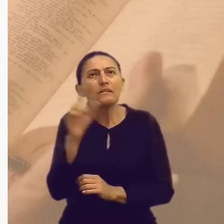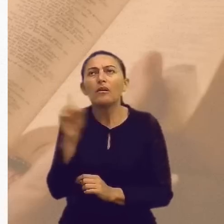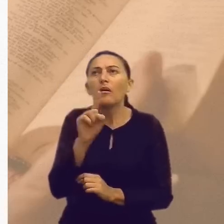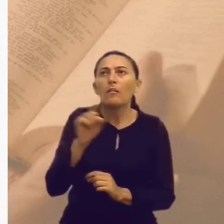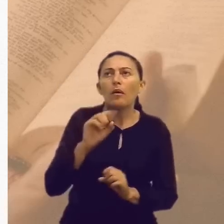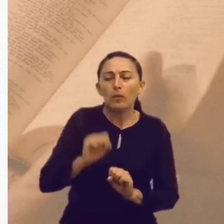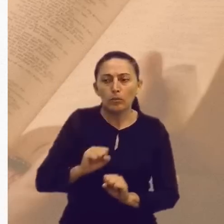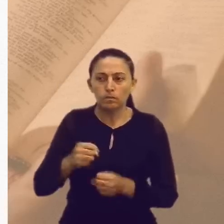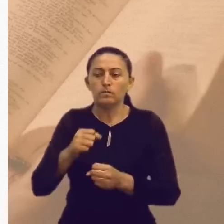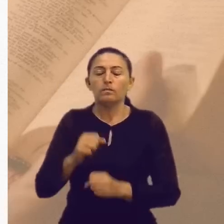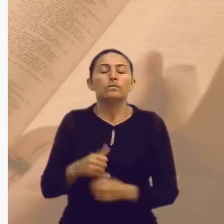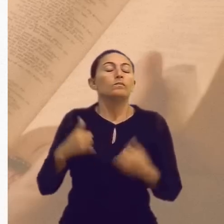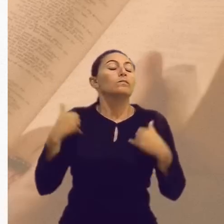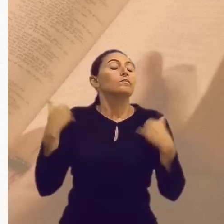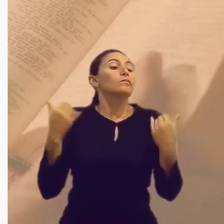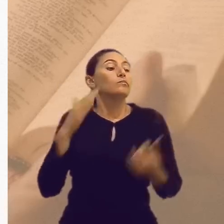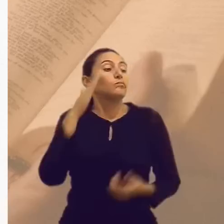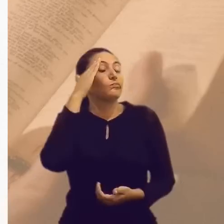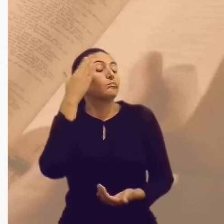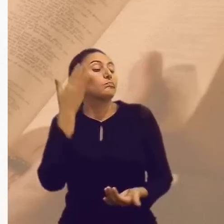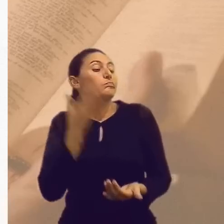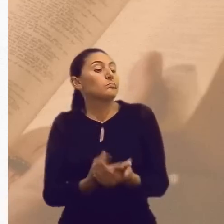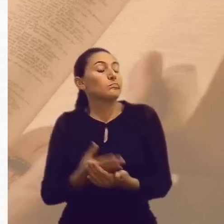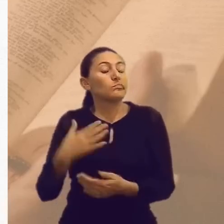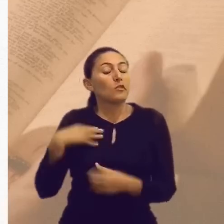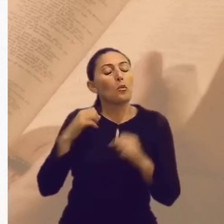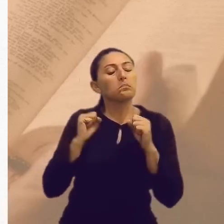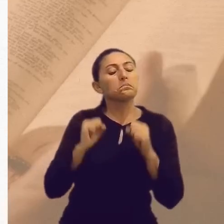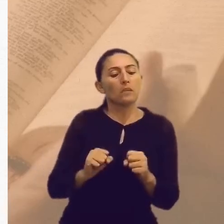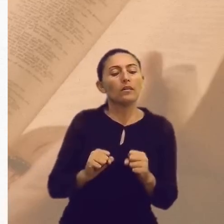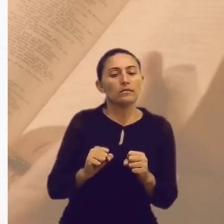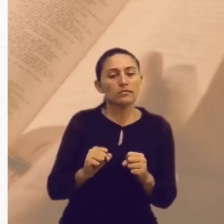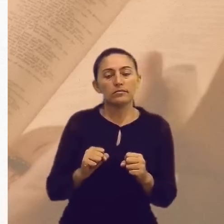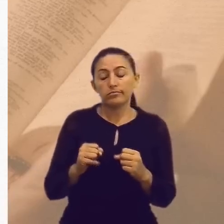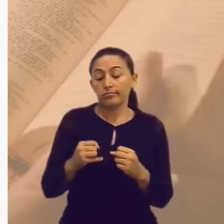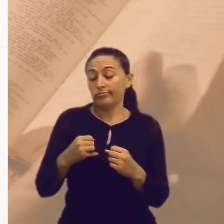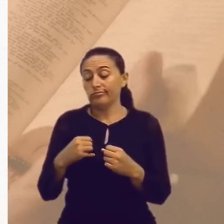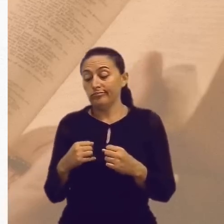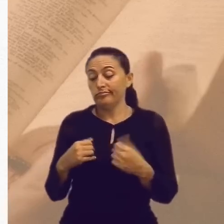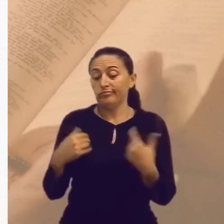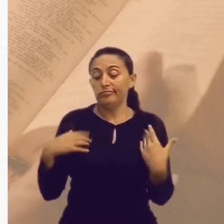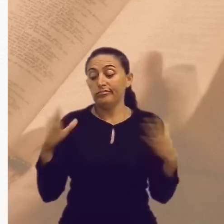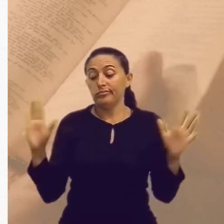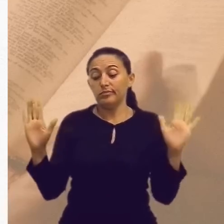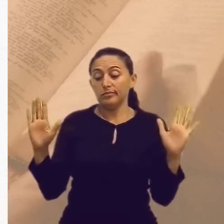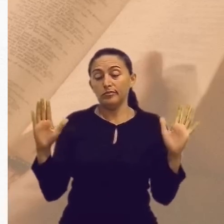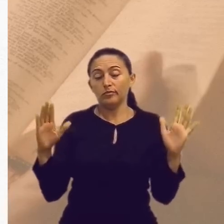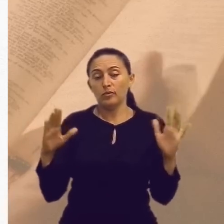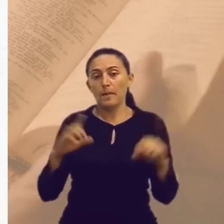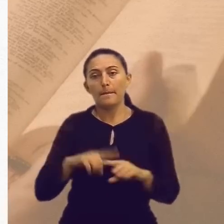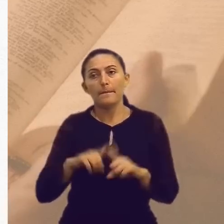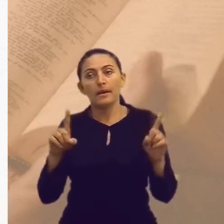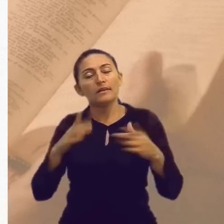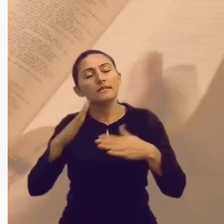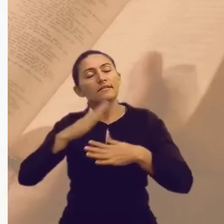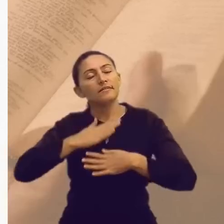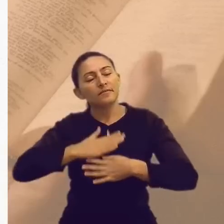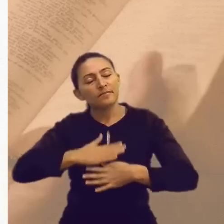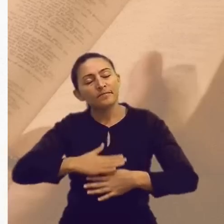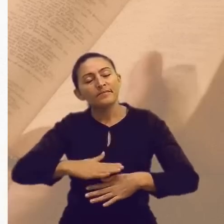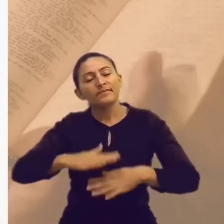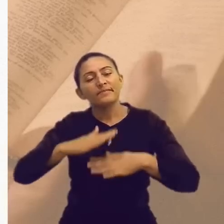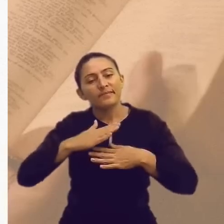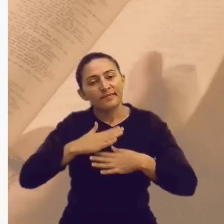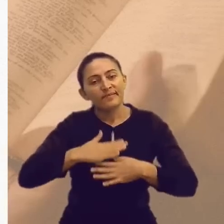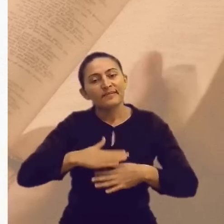impetuoso, confiante em si mesmo, presumido, mas calmo, dominado